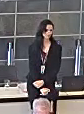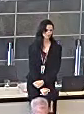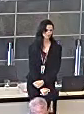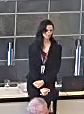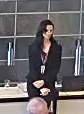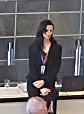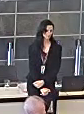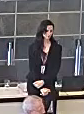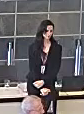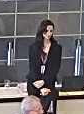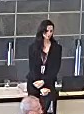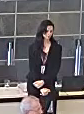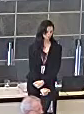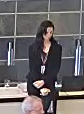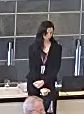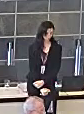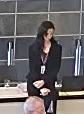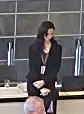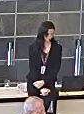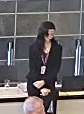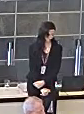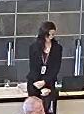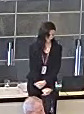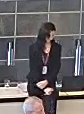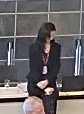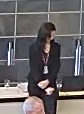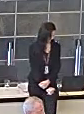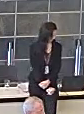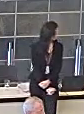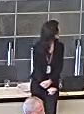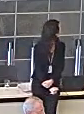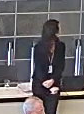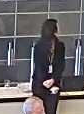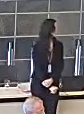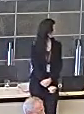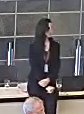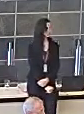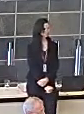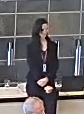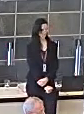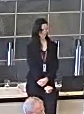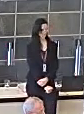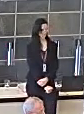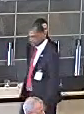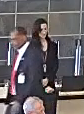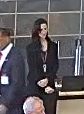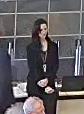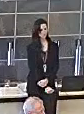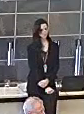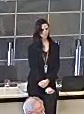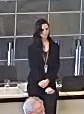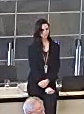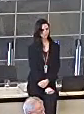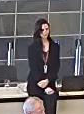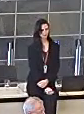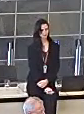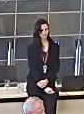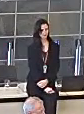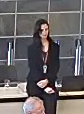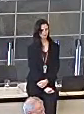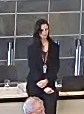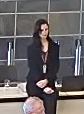nada a ninguém de que não tenha feito, sido generosa e continuo servindo ao Senhor e servindo ao povo de Deus como